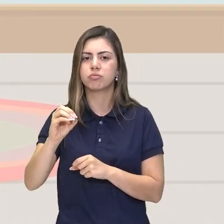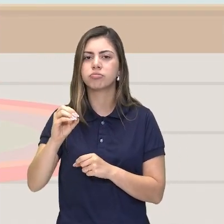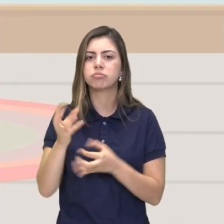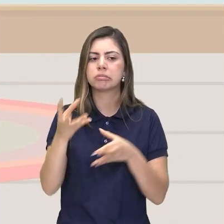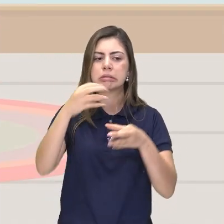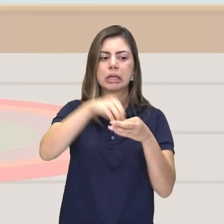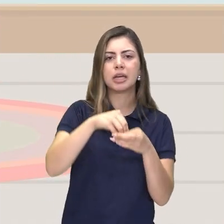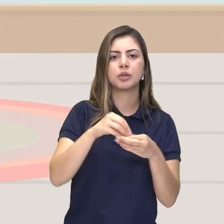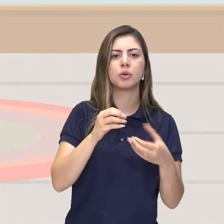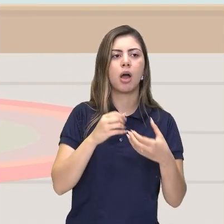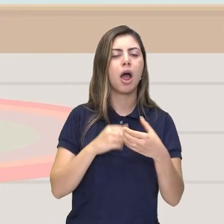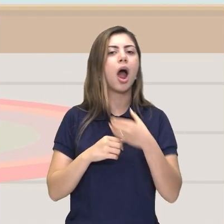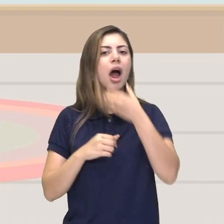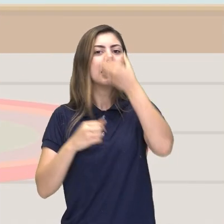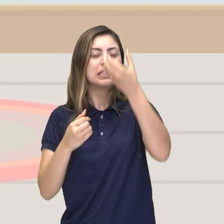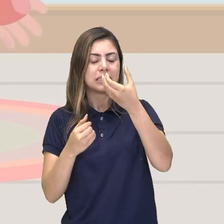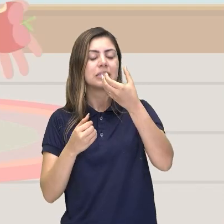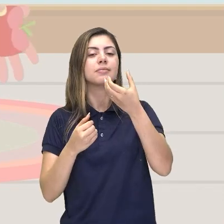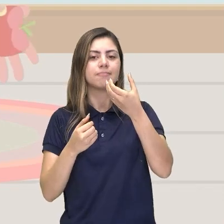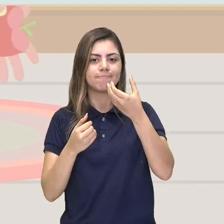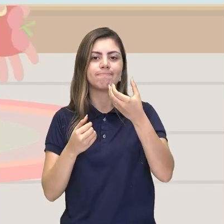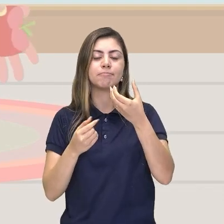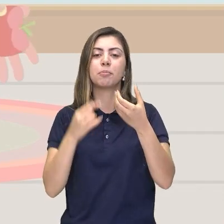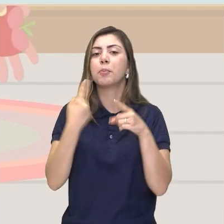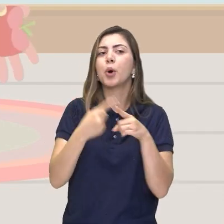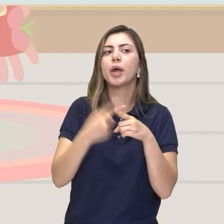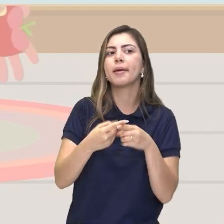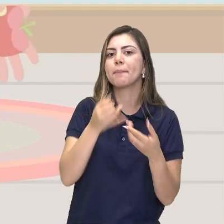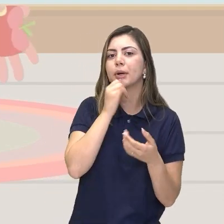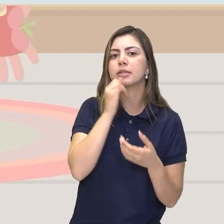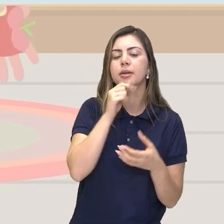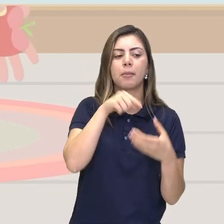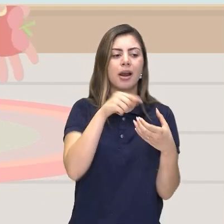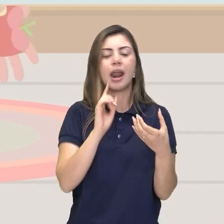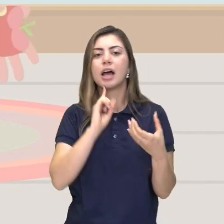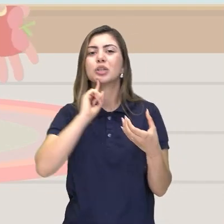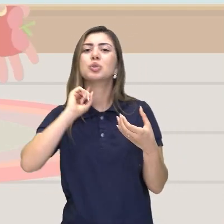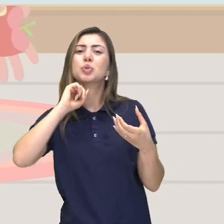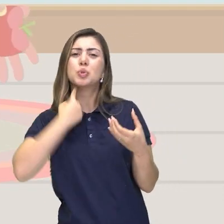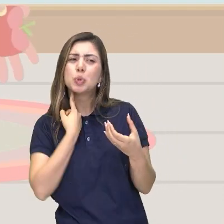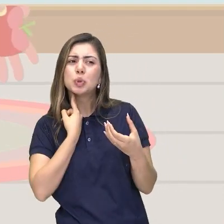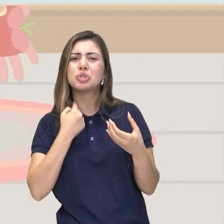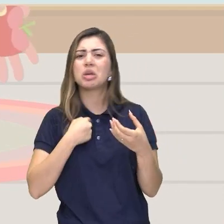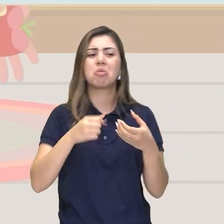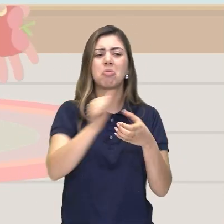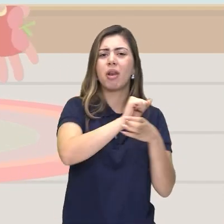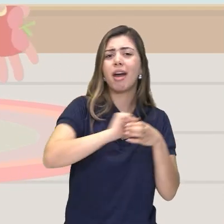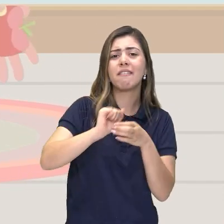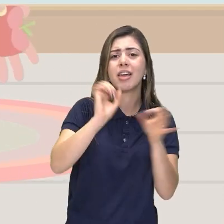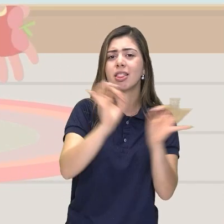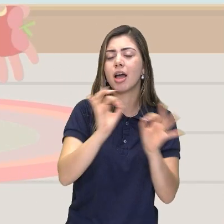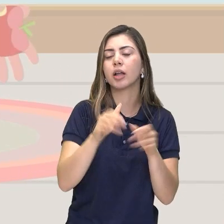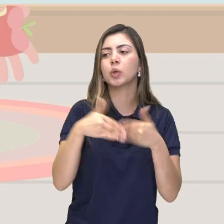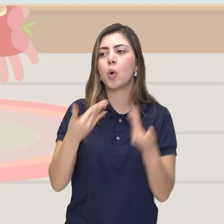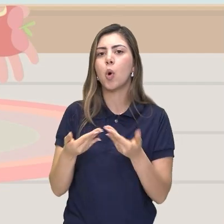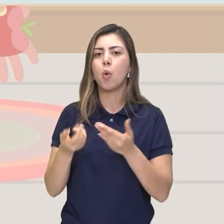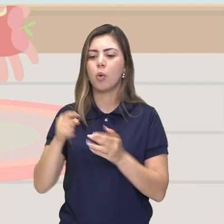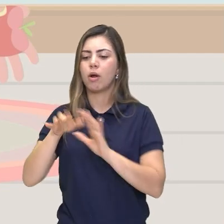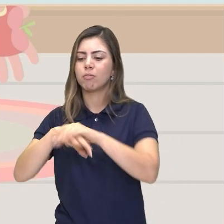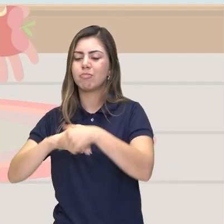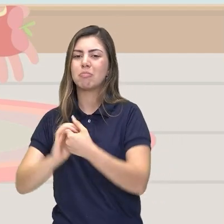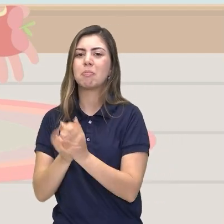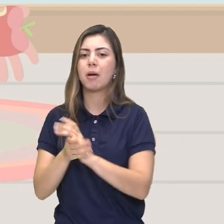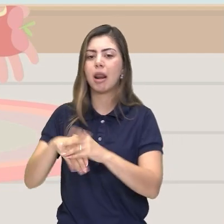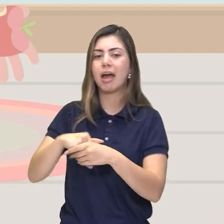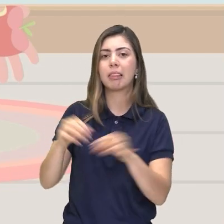são ingeridos acidentalmente. Isso pode acontecer ao comer alimentos mal lavados, levar as mãos sujas à boca ou beber